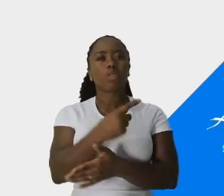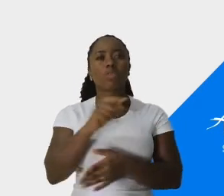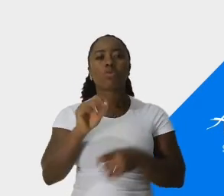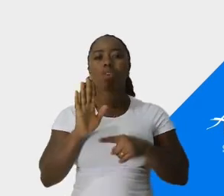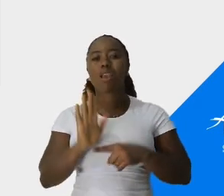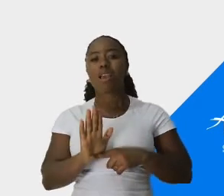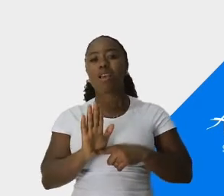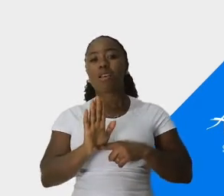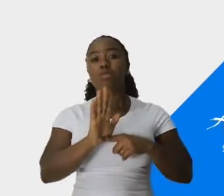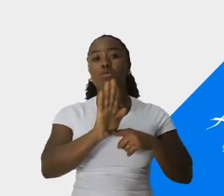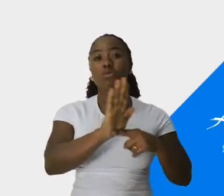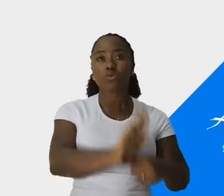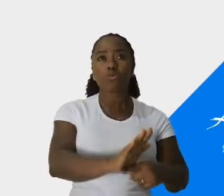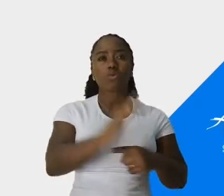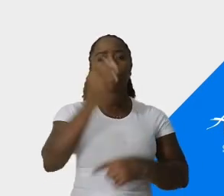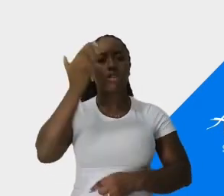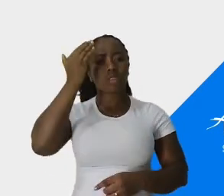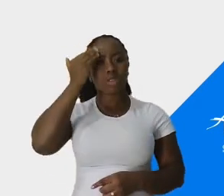hemisfério dominante para a linguagem.